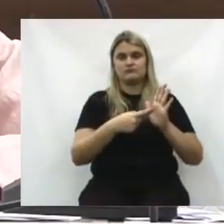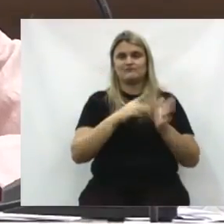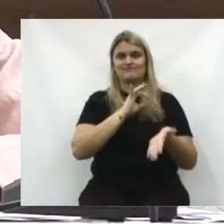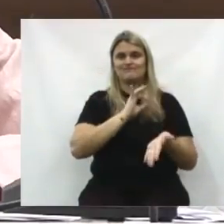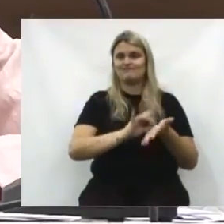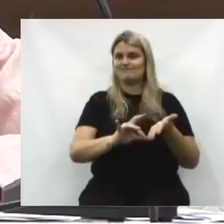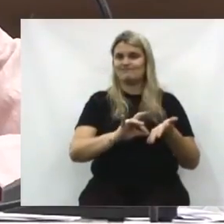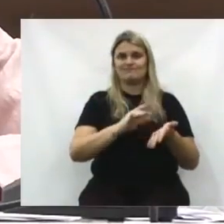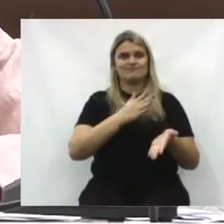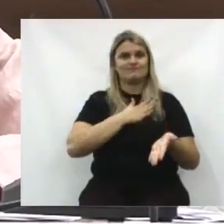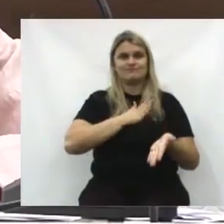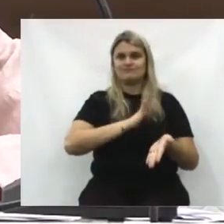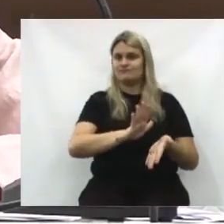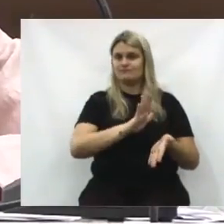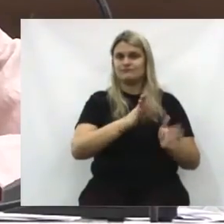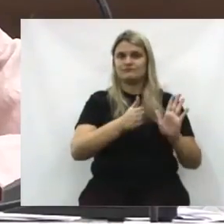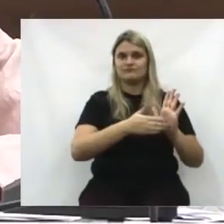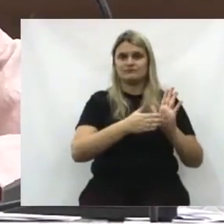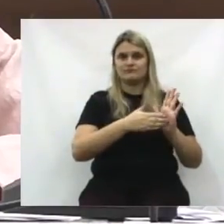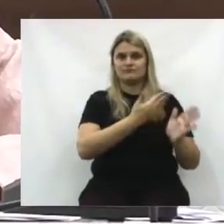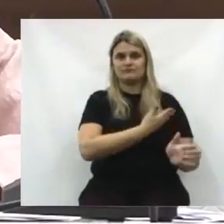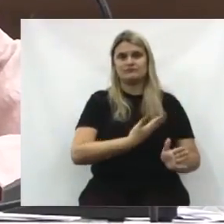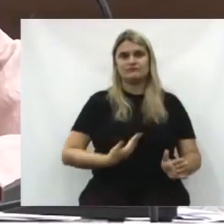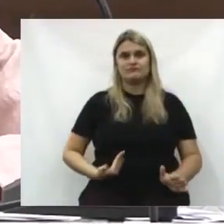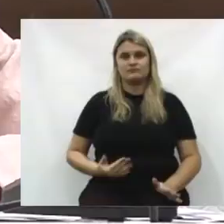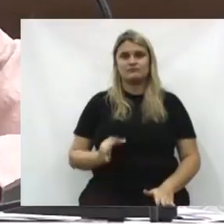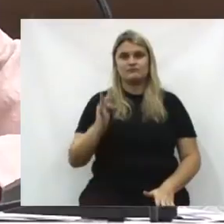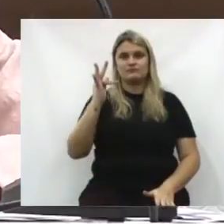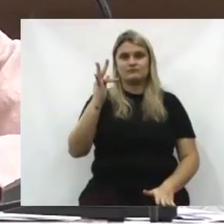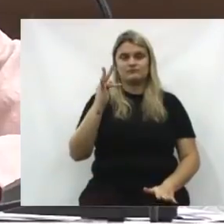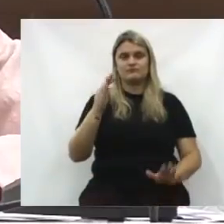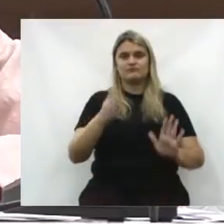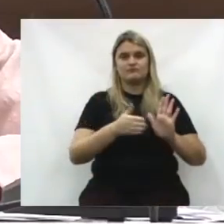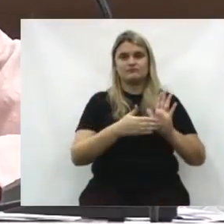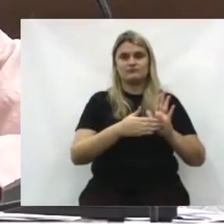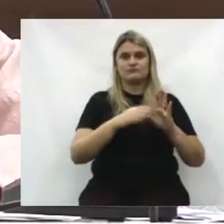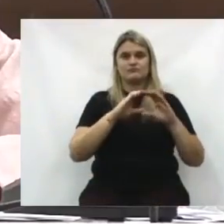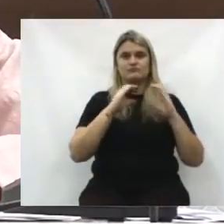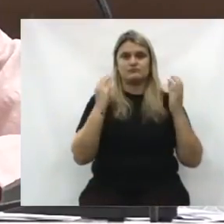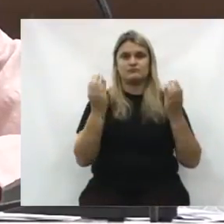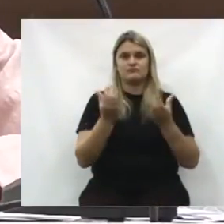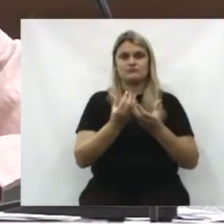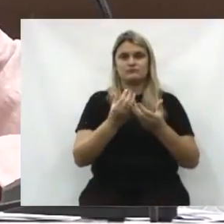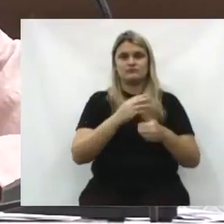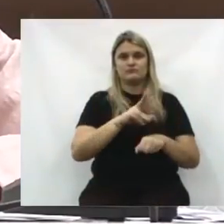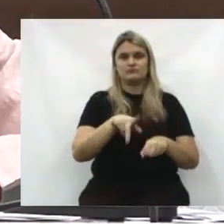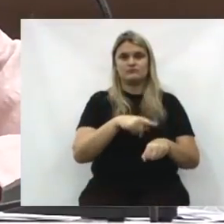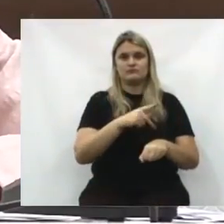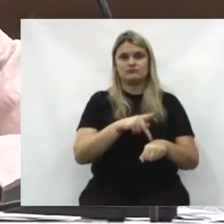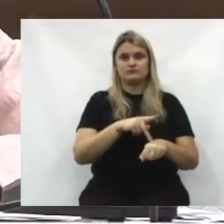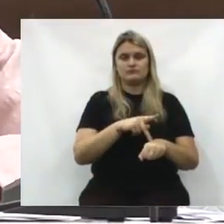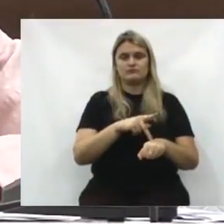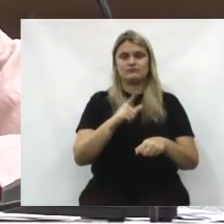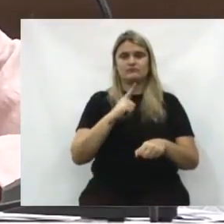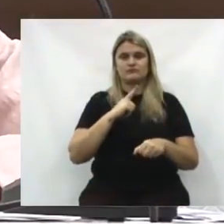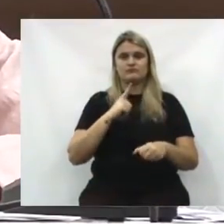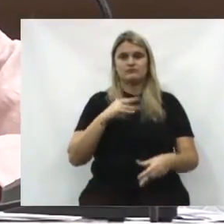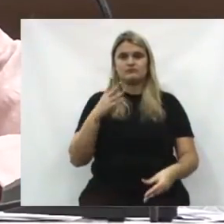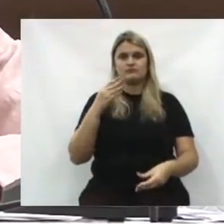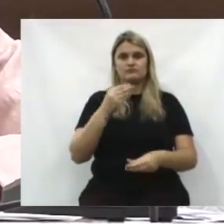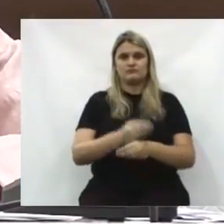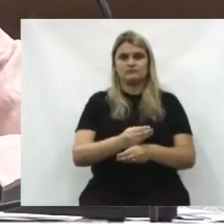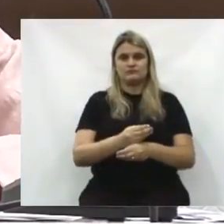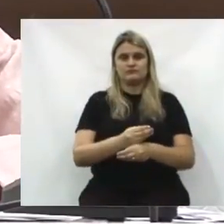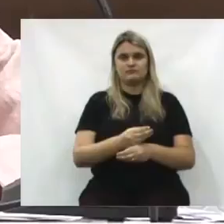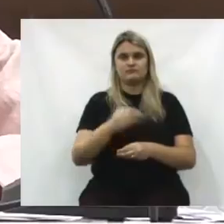Social. Moção de repúdio à proposta do governo federal, encaminhada ao Congresso Nacional